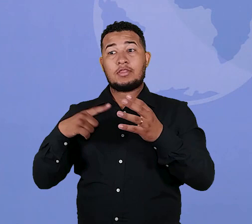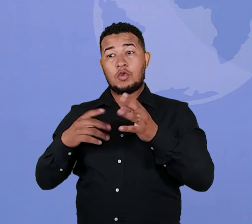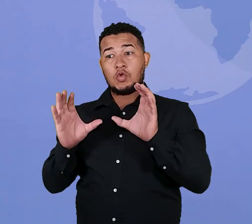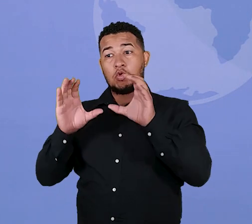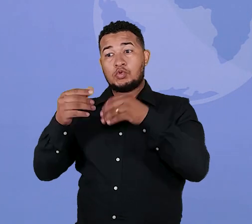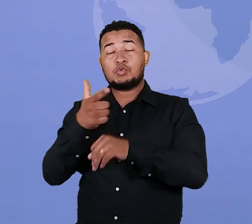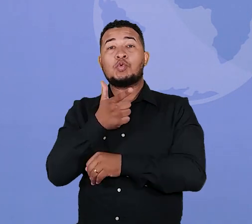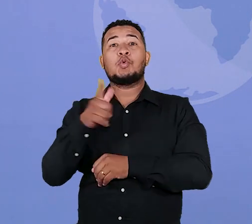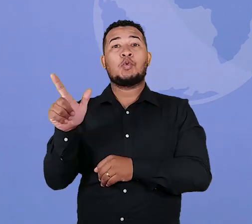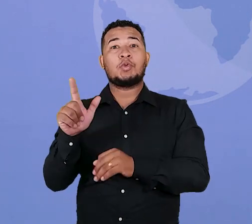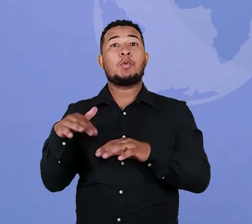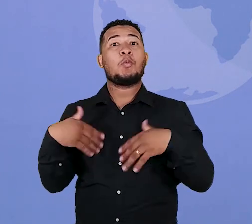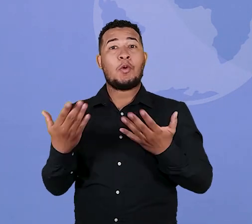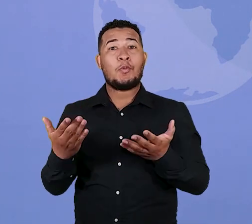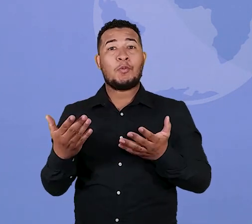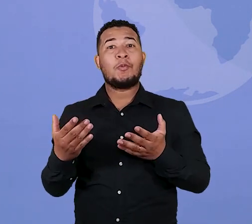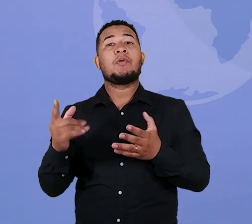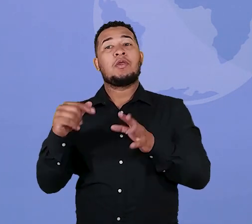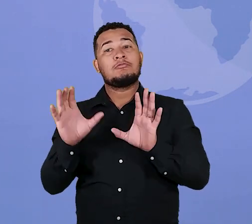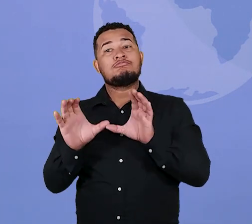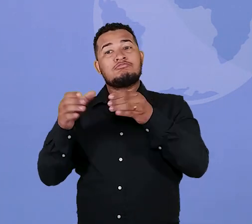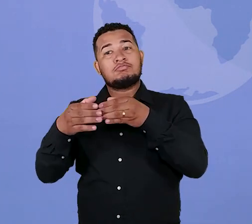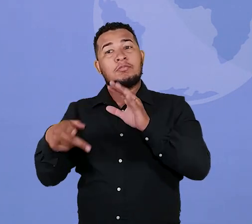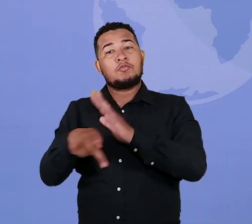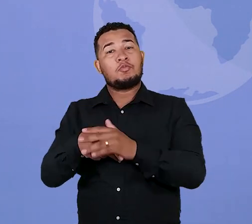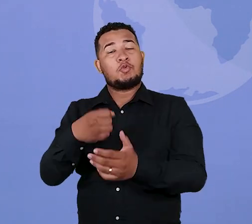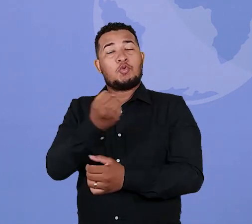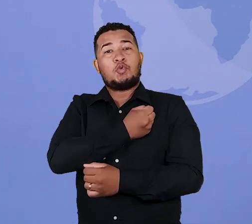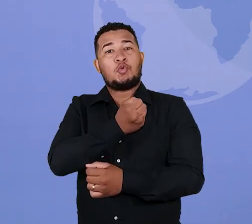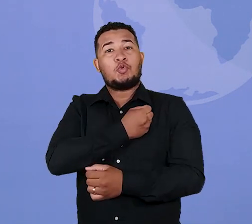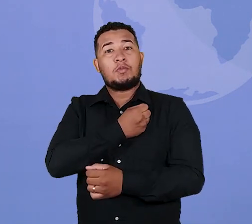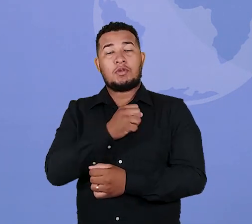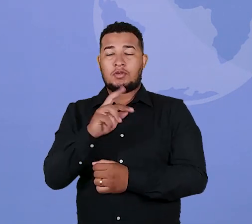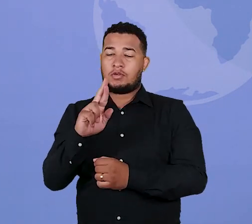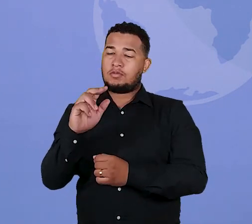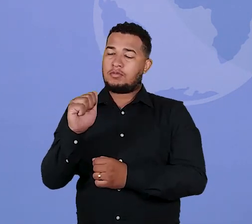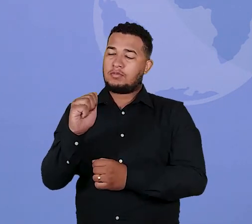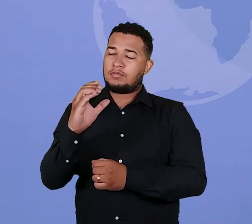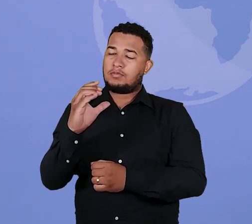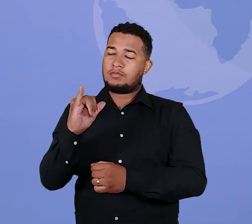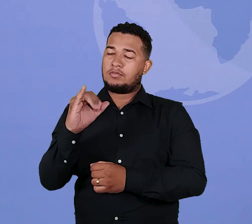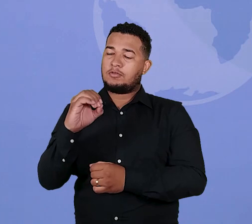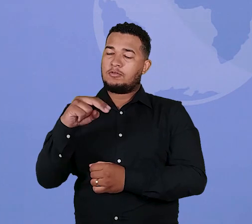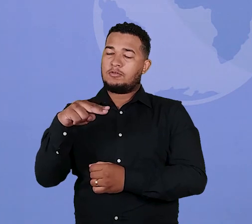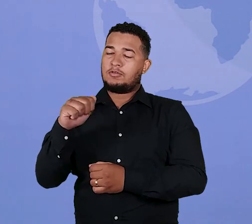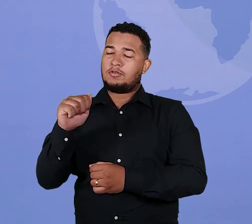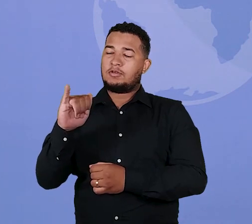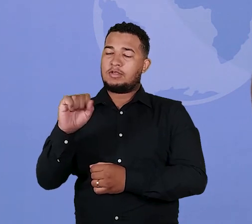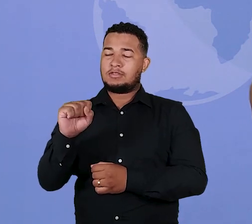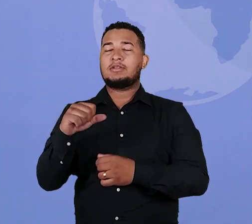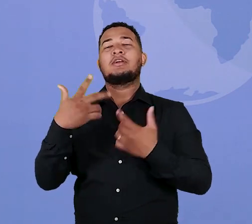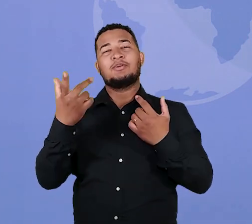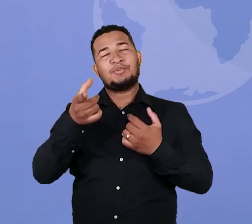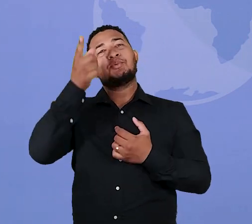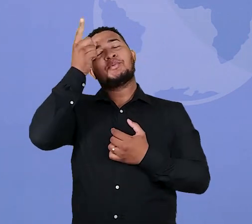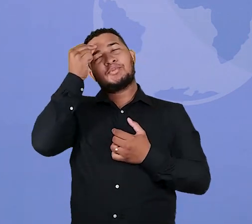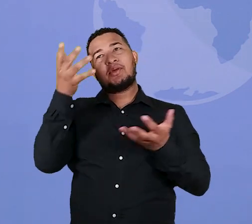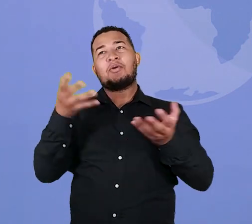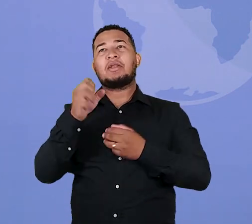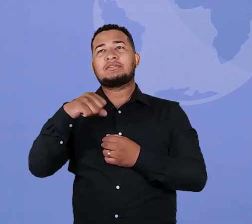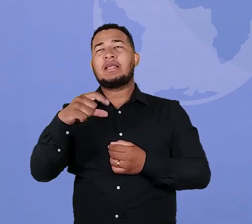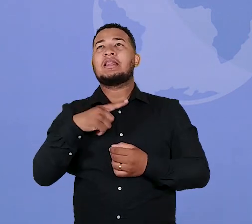então, a ter um outro conjunto. Que conjunto é esse? O conjunto dos números racionais. Agora sim, né, gente?